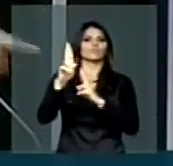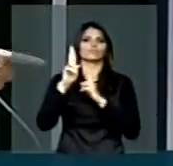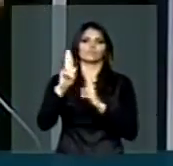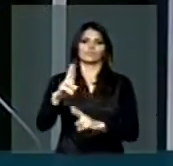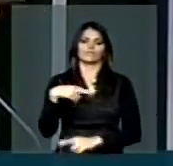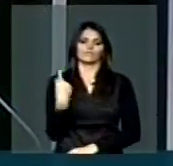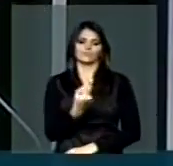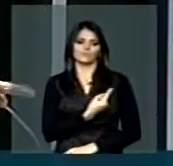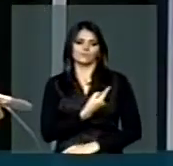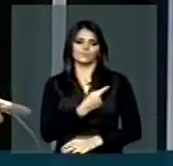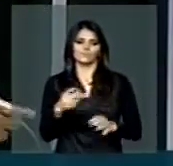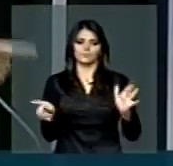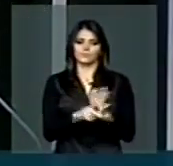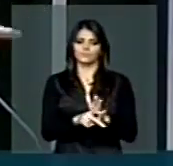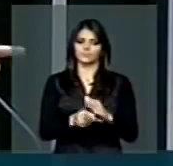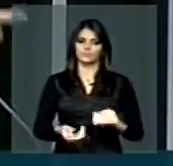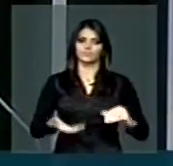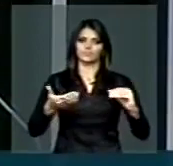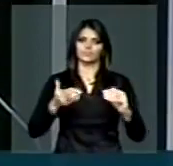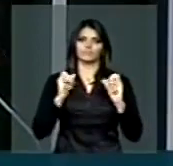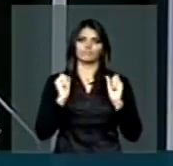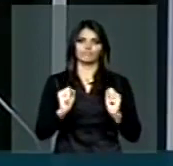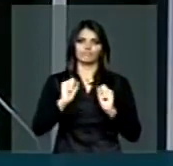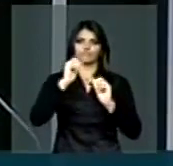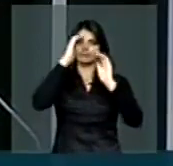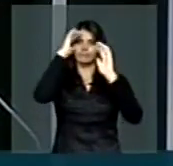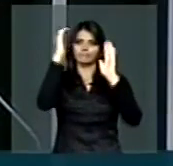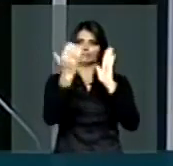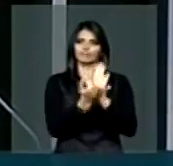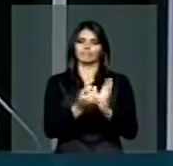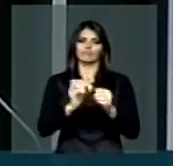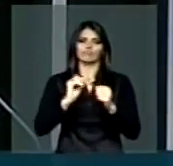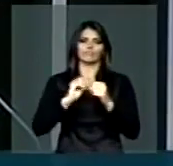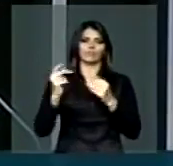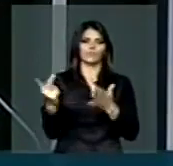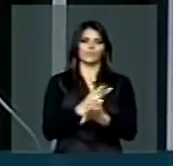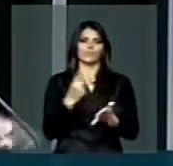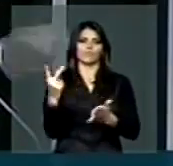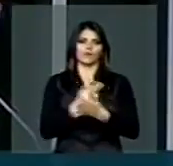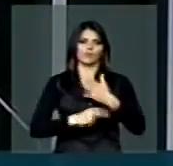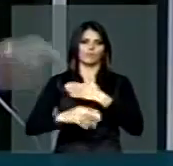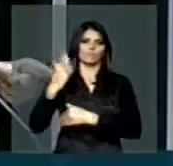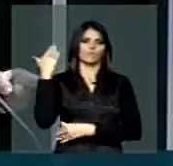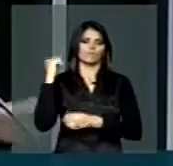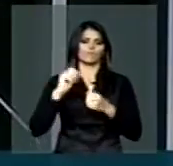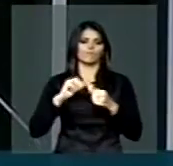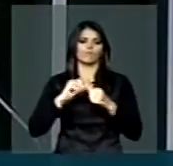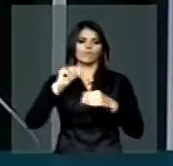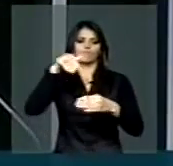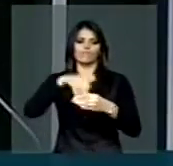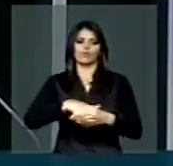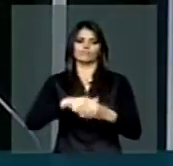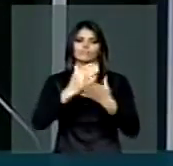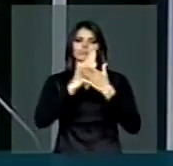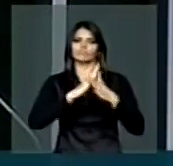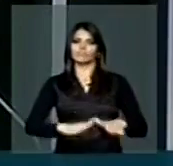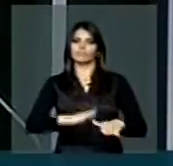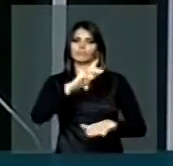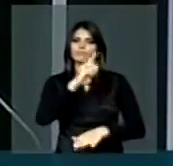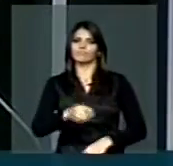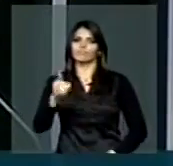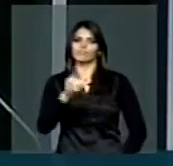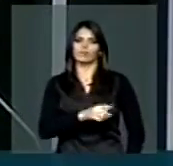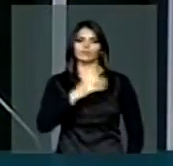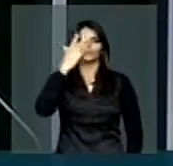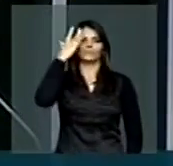que nosso parlamento possa corrigir o equívoco cometido e vote pela derrubada do veto